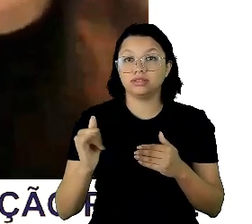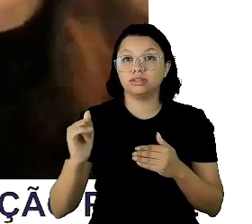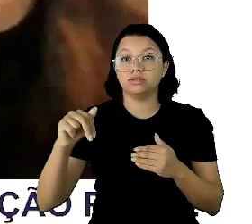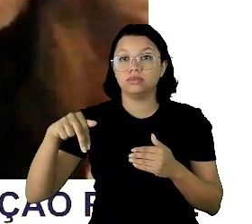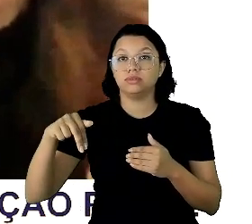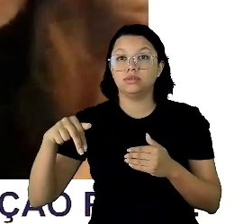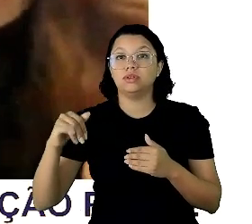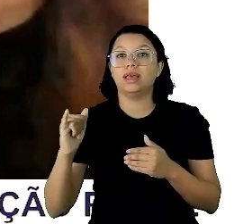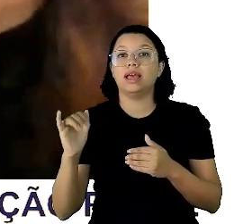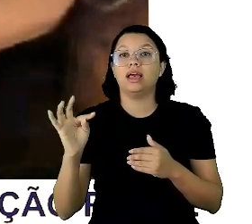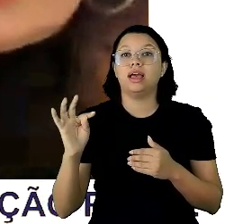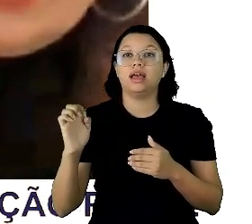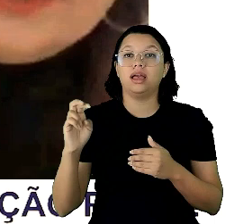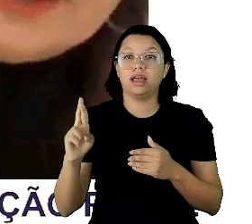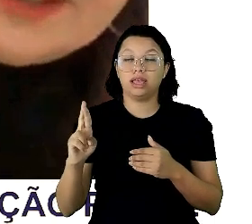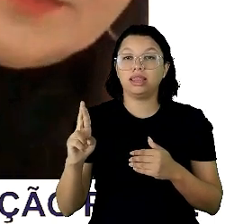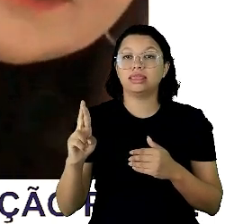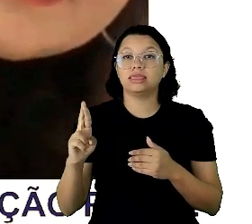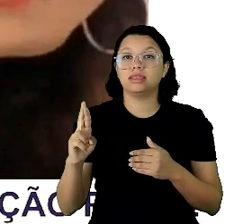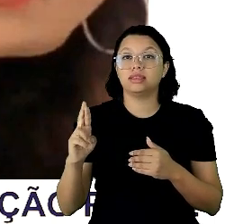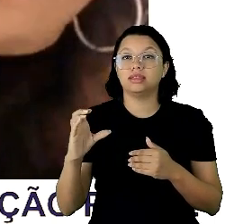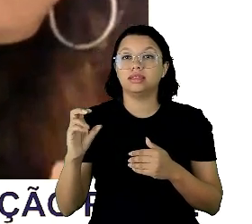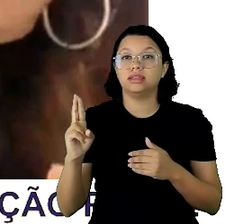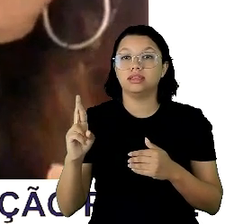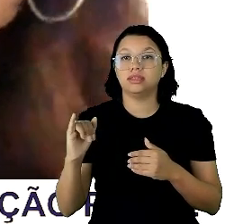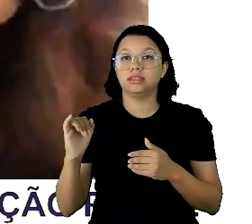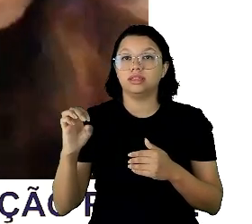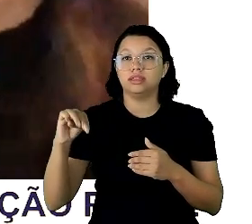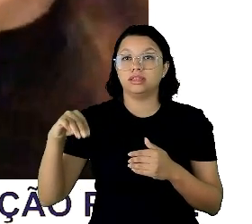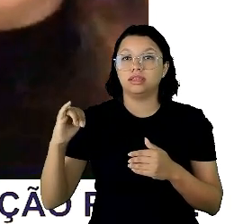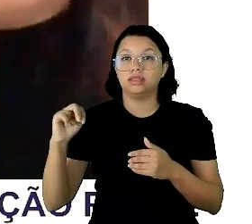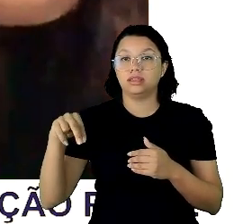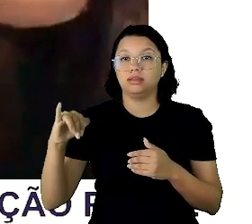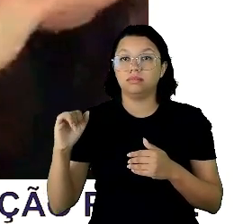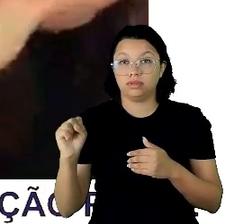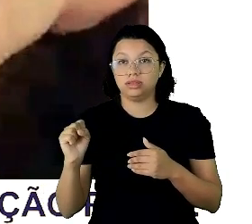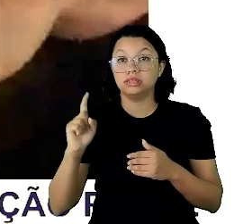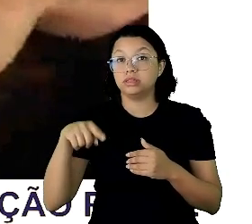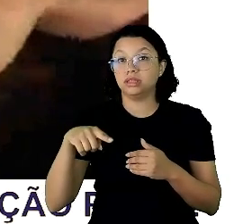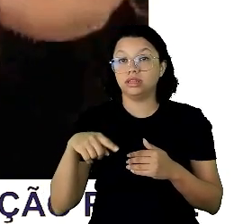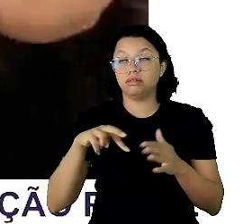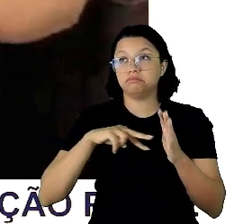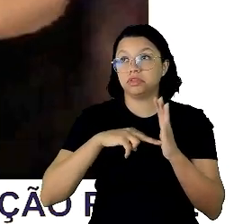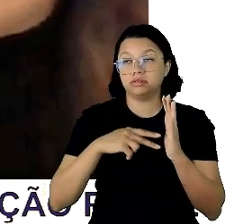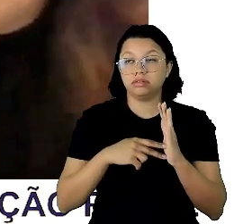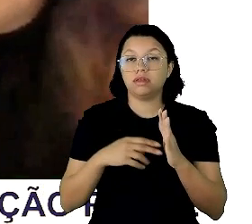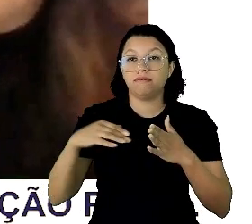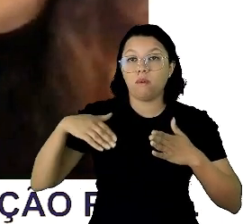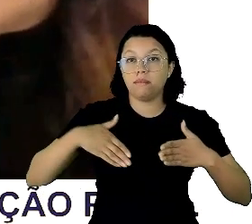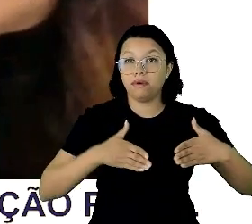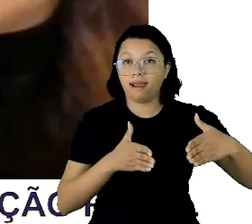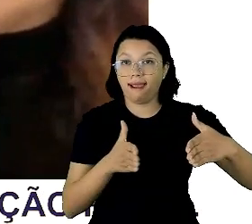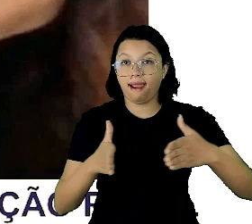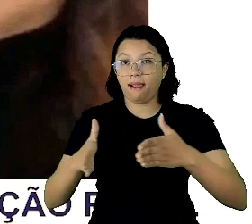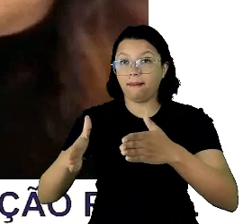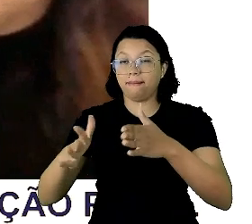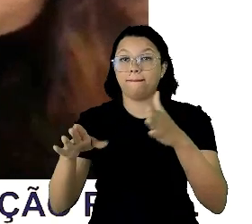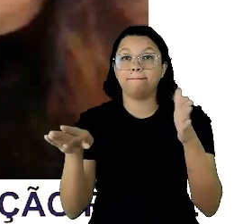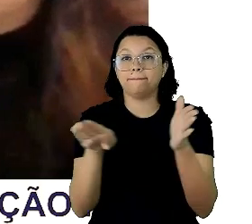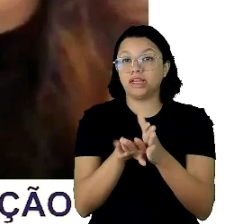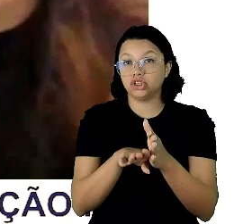Sei se todo mundo aqui é da área do direito, mas que lembra do iter criminis seria o caminho do crime. Que para você chegar, às